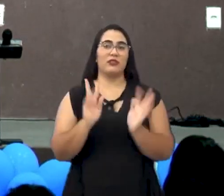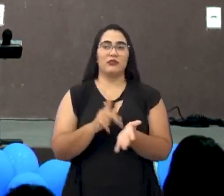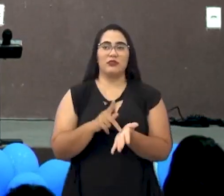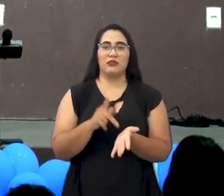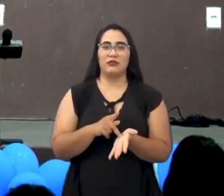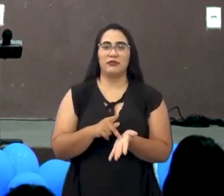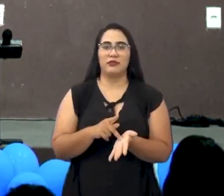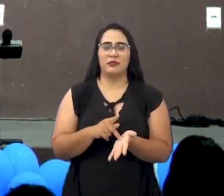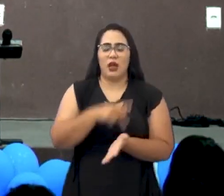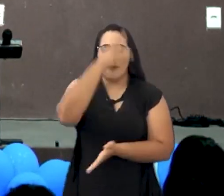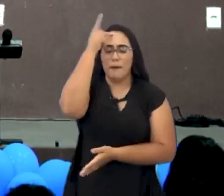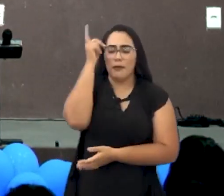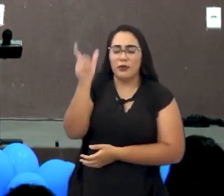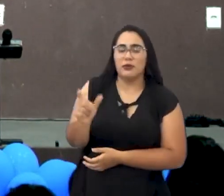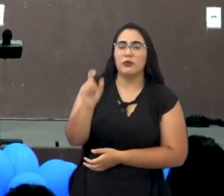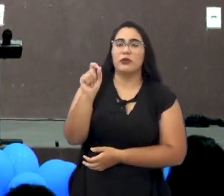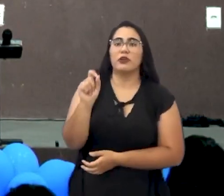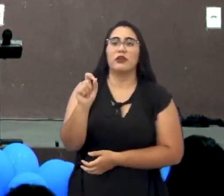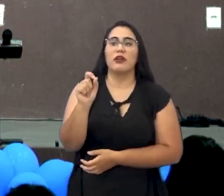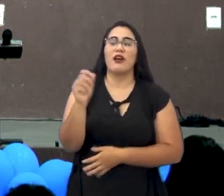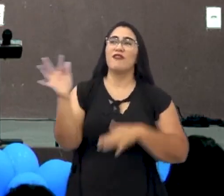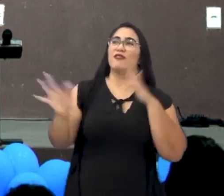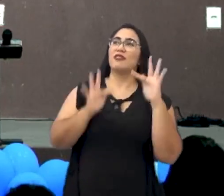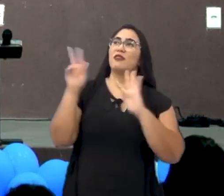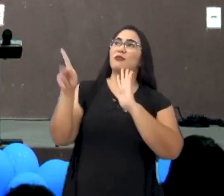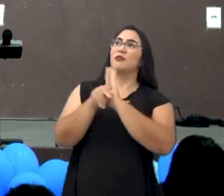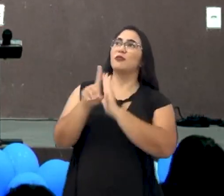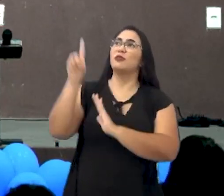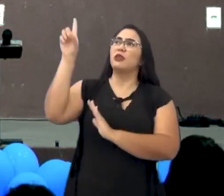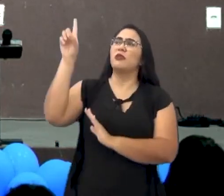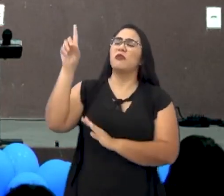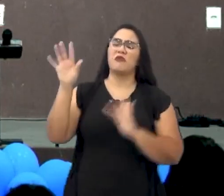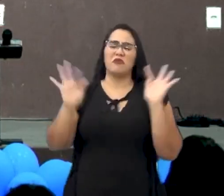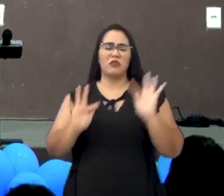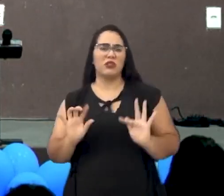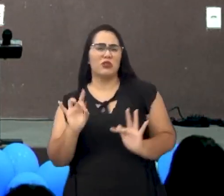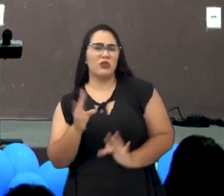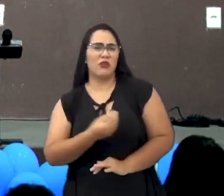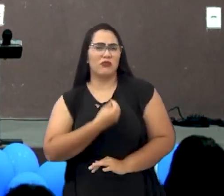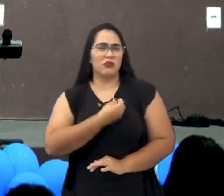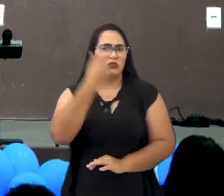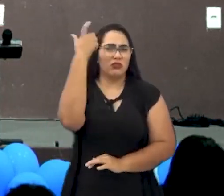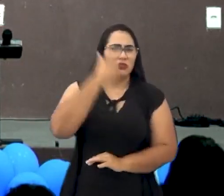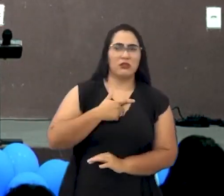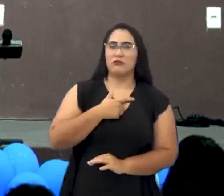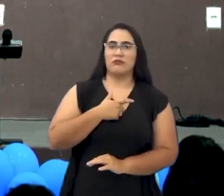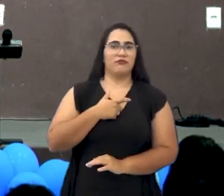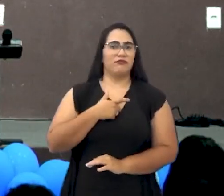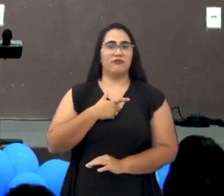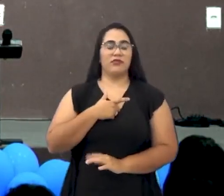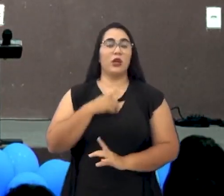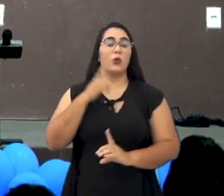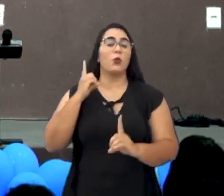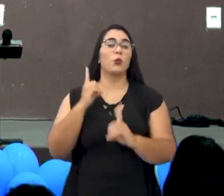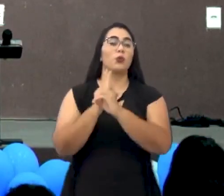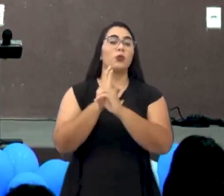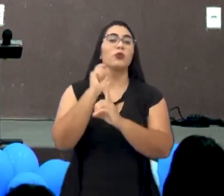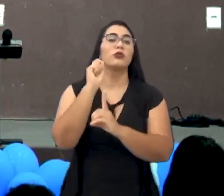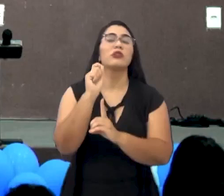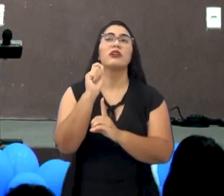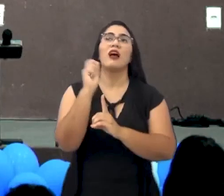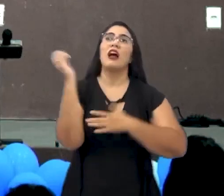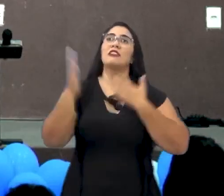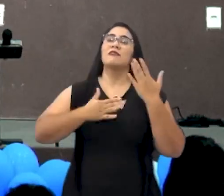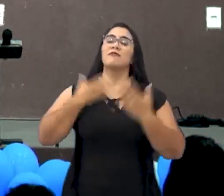Esse alguém bem-aventurado não é apenas feliz com sua vida, mas é alguém que achou uma fonte inesgotável de